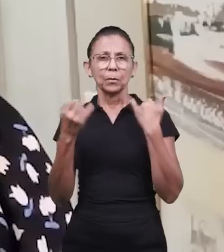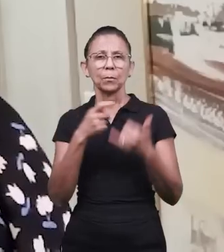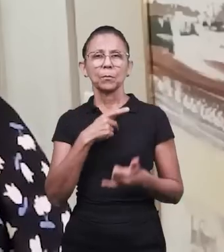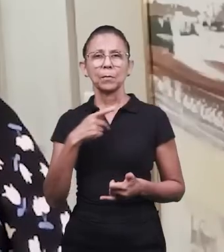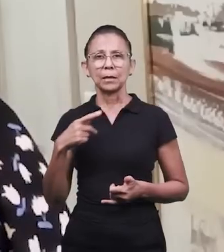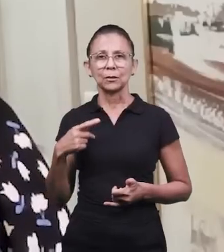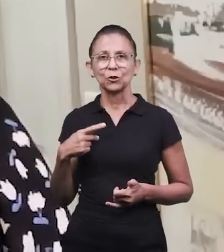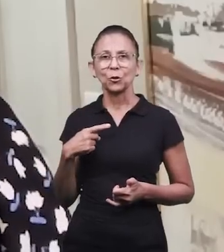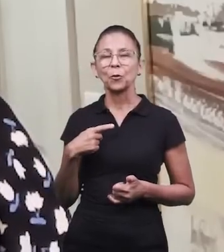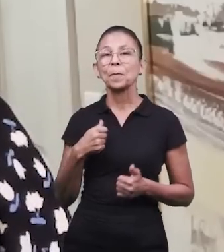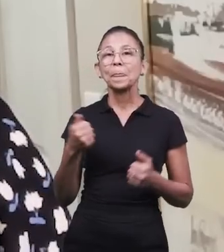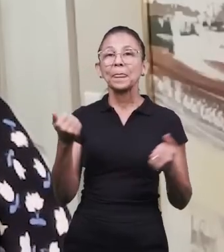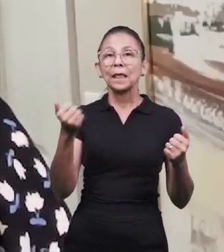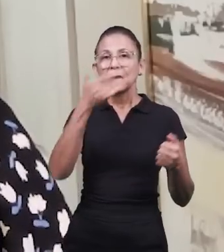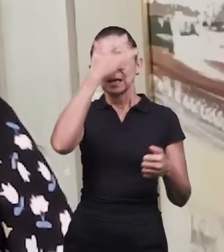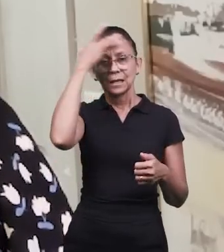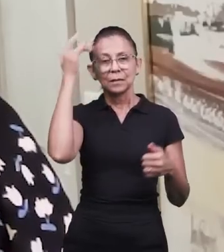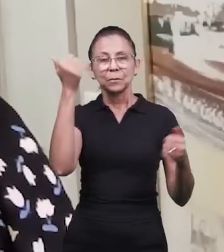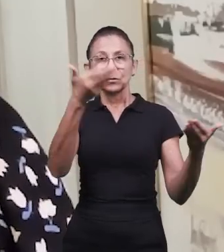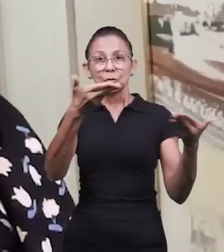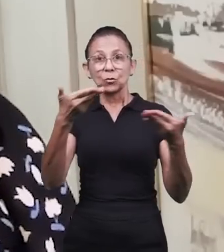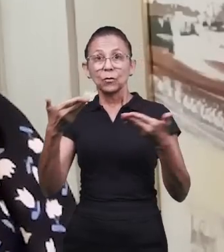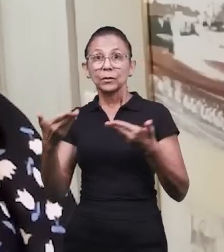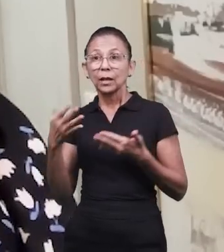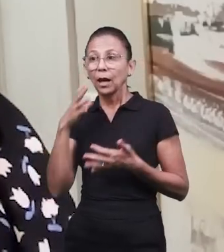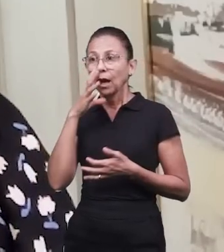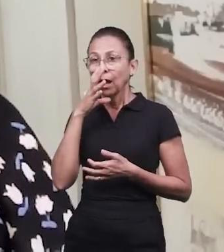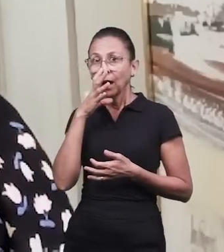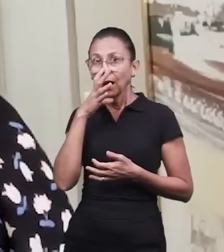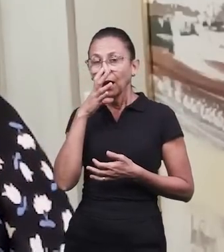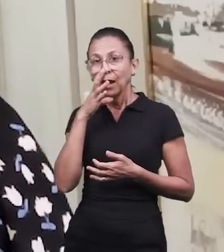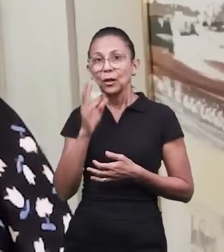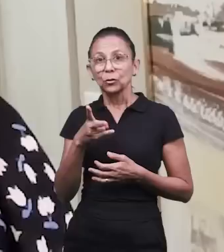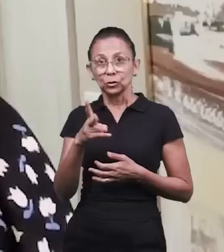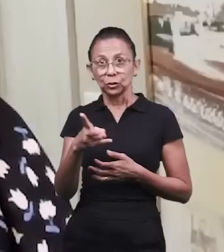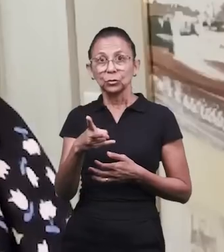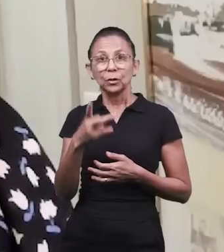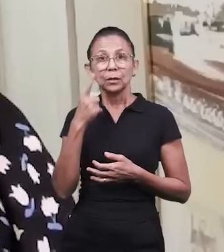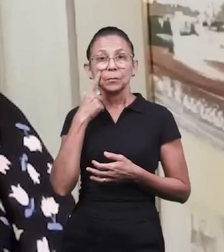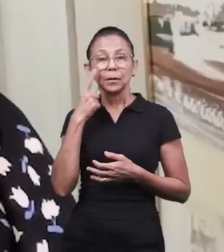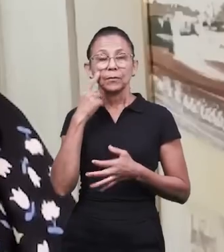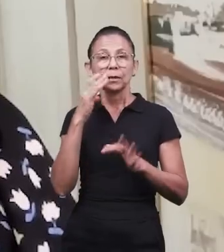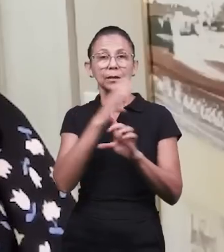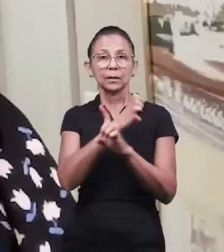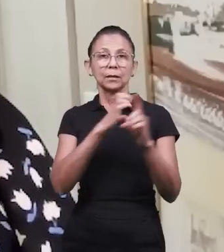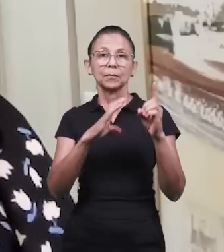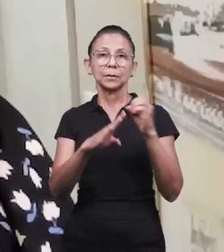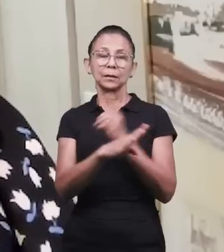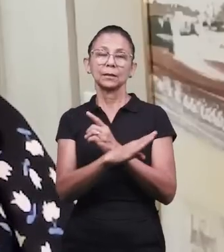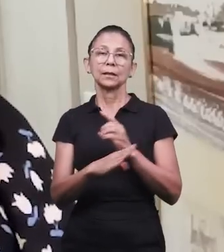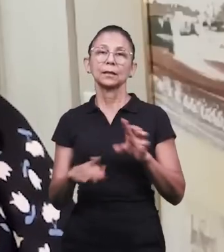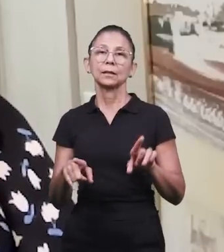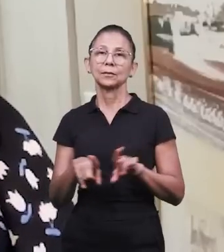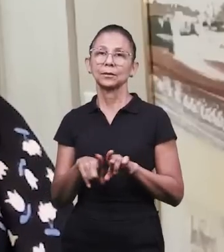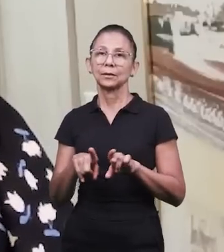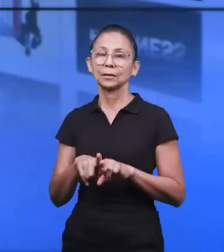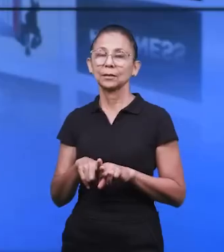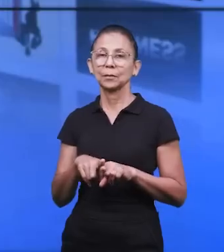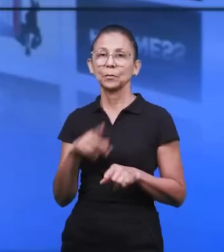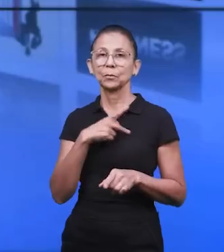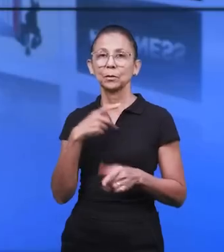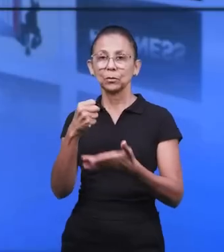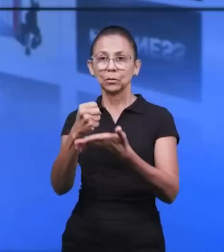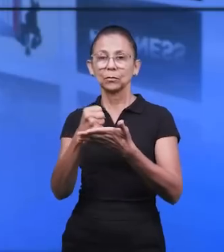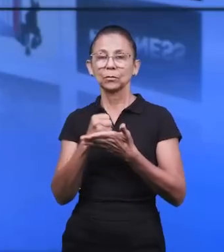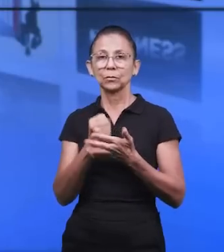e permaneceram para a escola bíblica dominical. O ungido Sérgio Silva auxiliou no culto de batismo. Jorge.